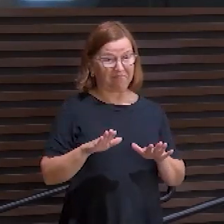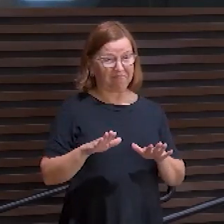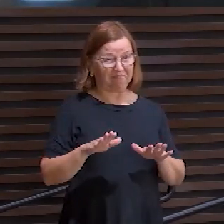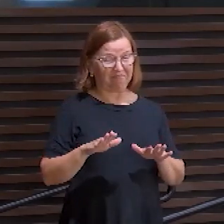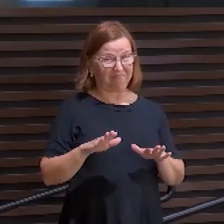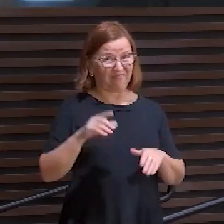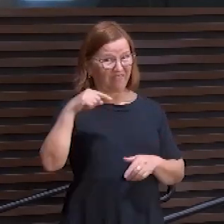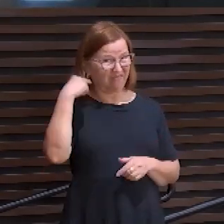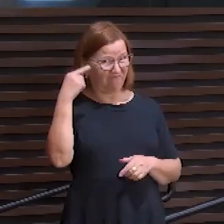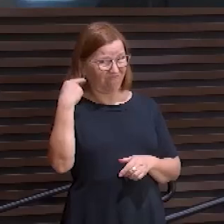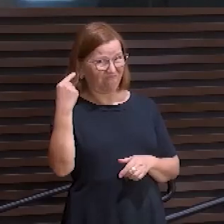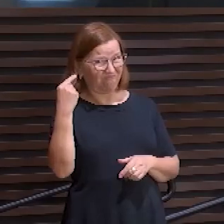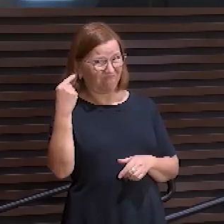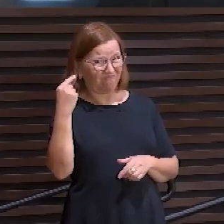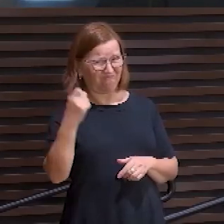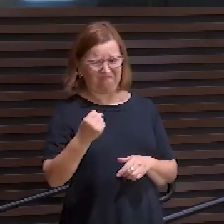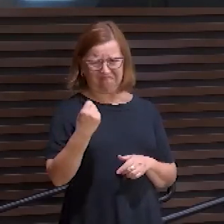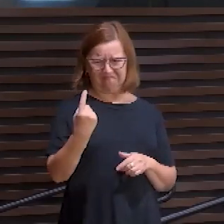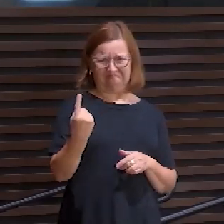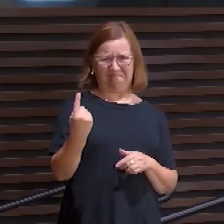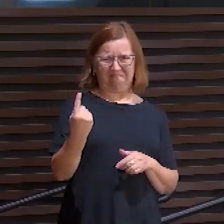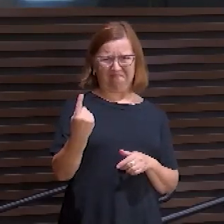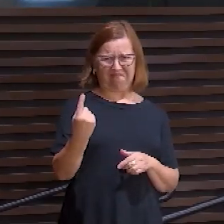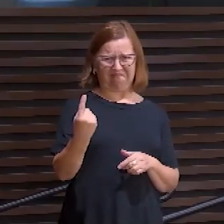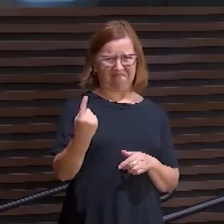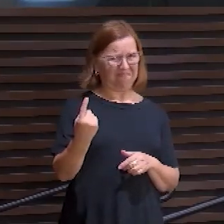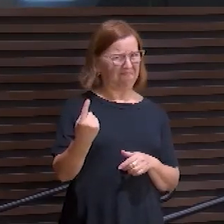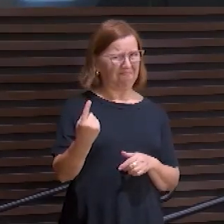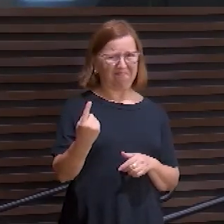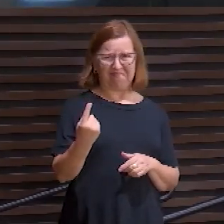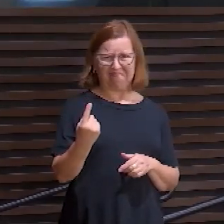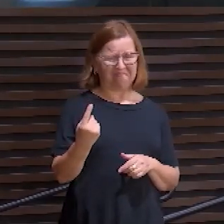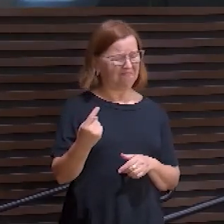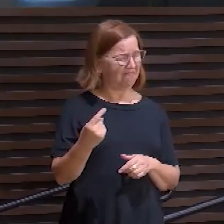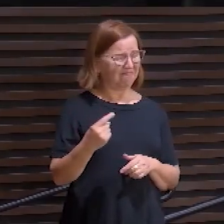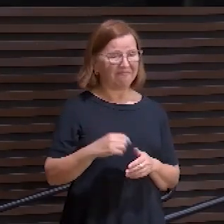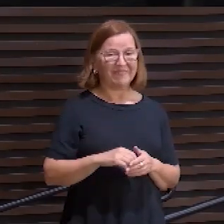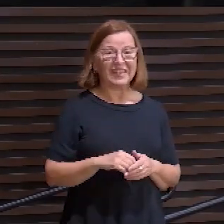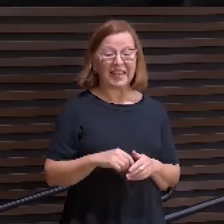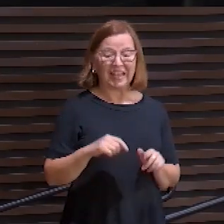bizarra e inadequada